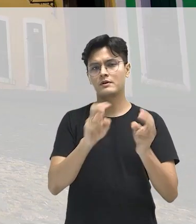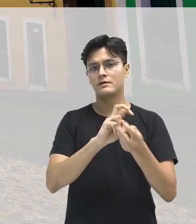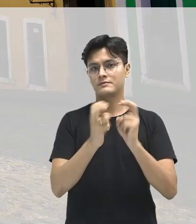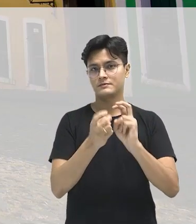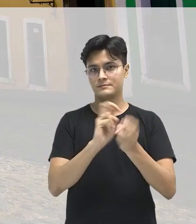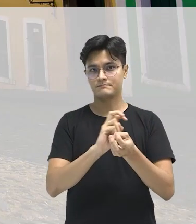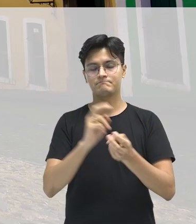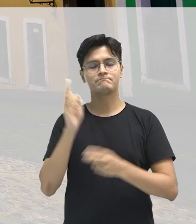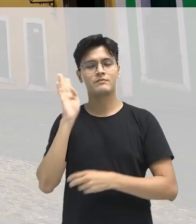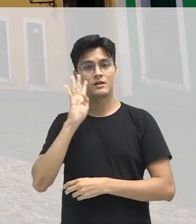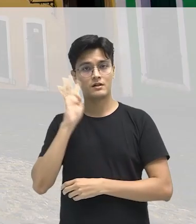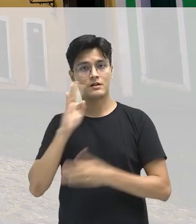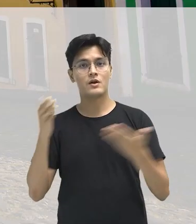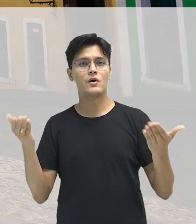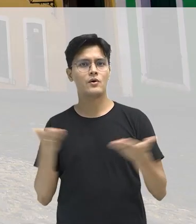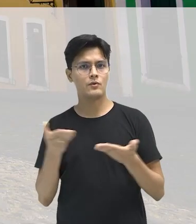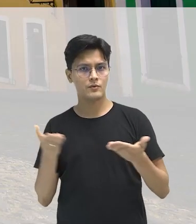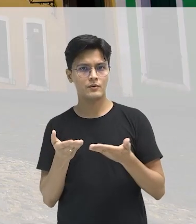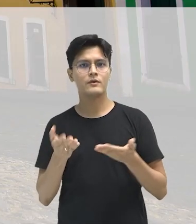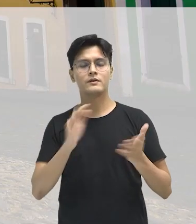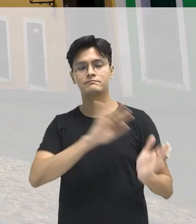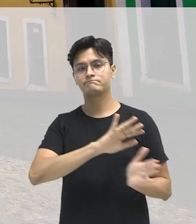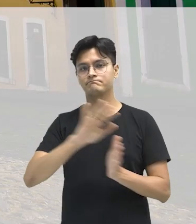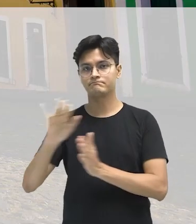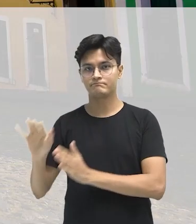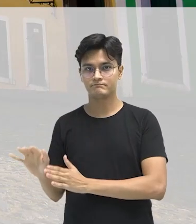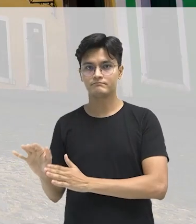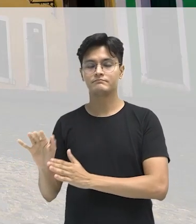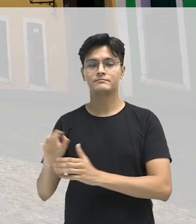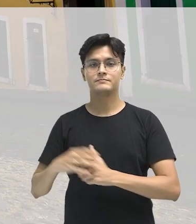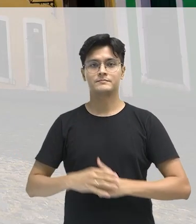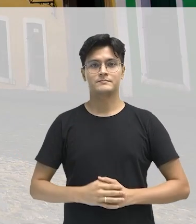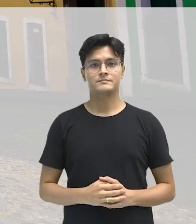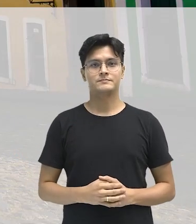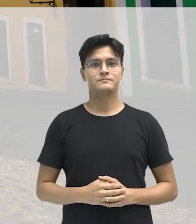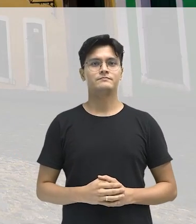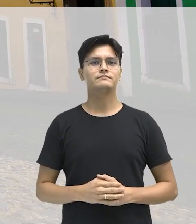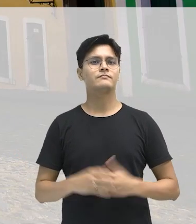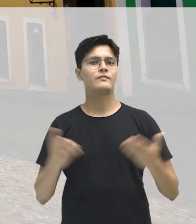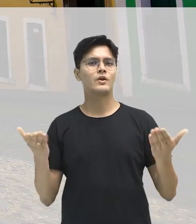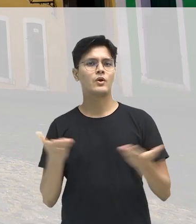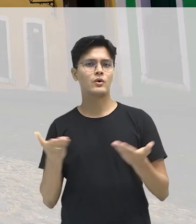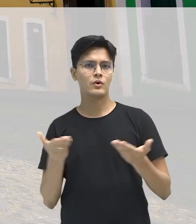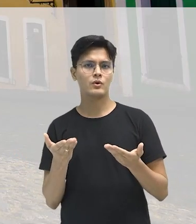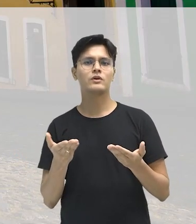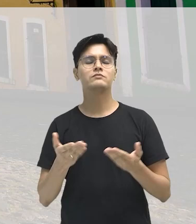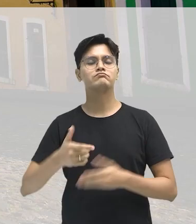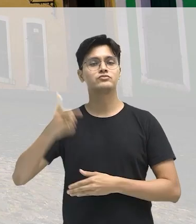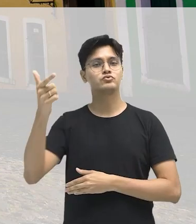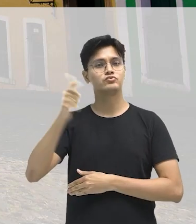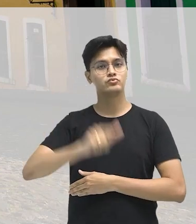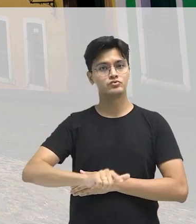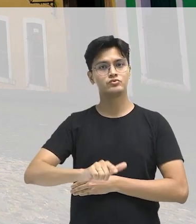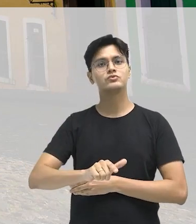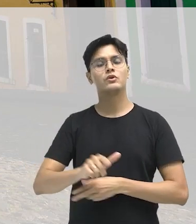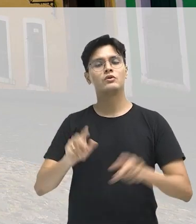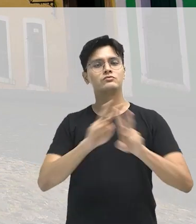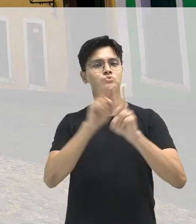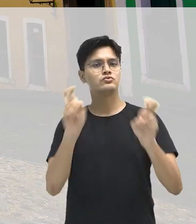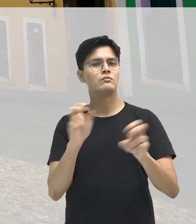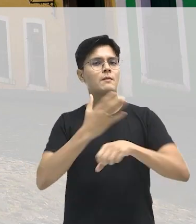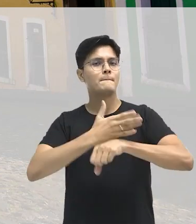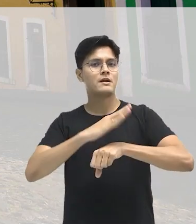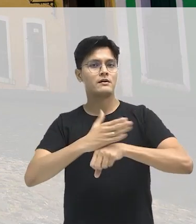Bom, agora que a gente já viu essa parte musical também da capoeira, vamos ali voltar novamente para o jogo